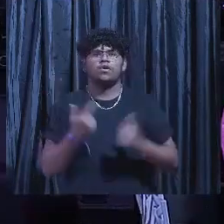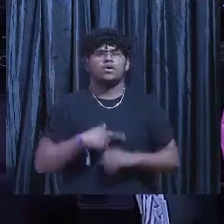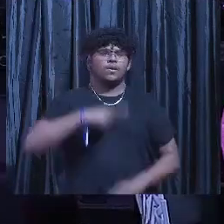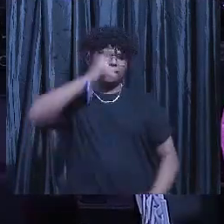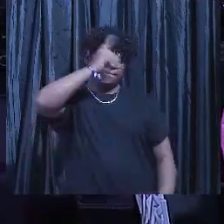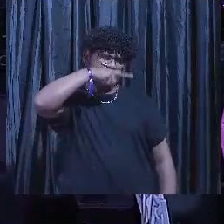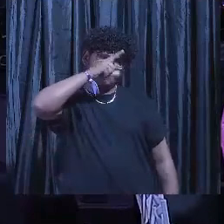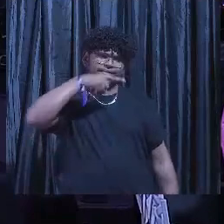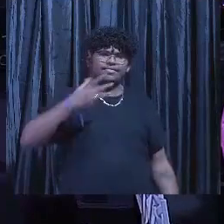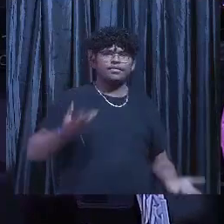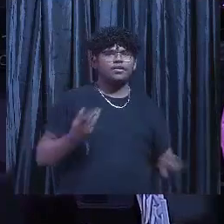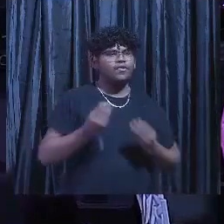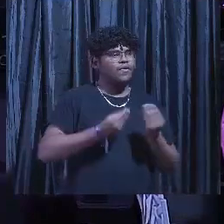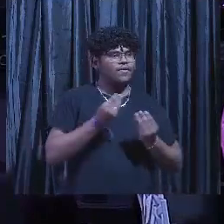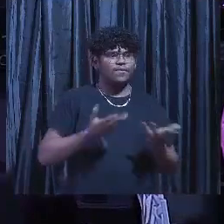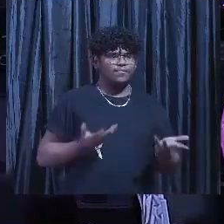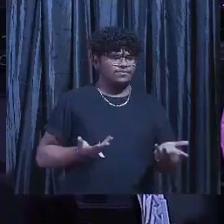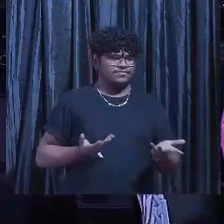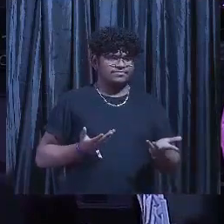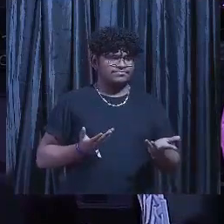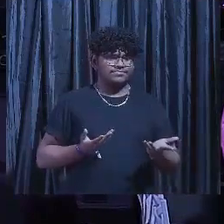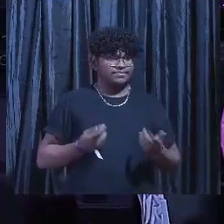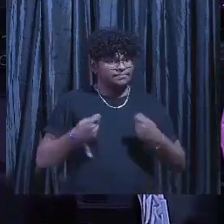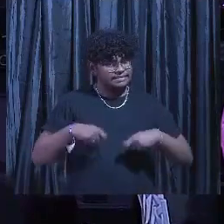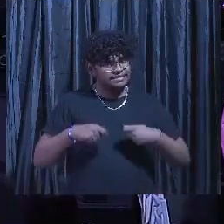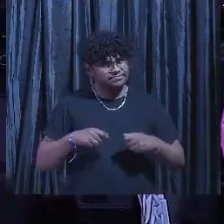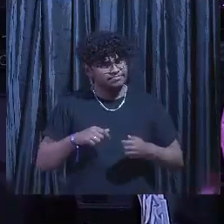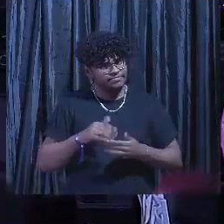ninguém segura, tá ligado? Esse piano aí, entendeu?